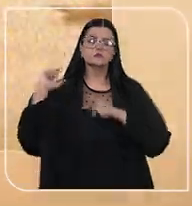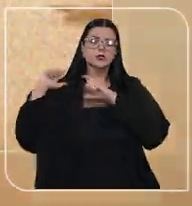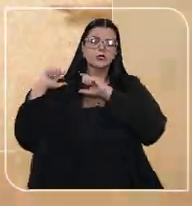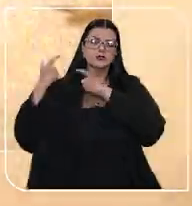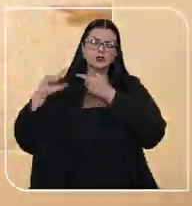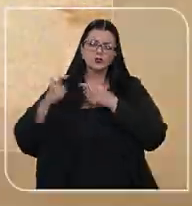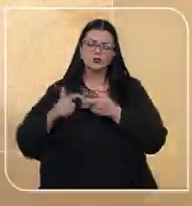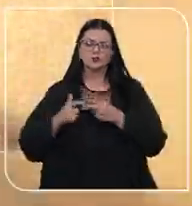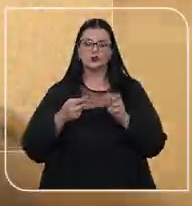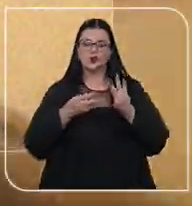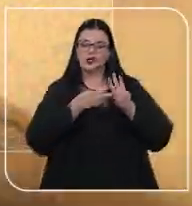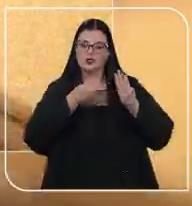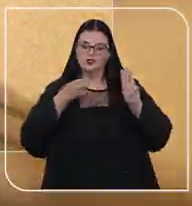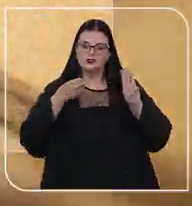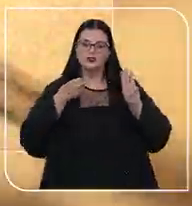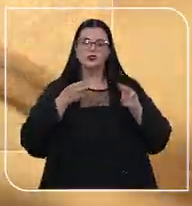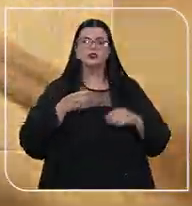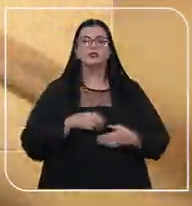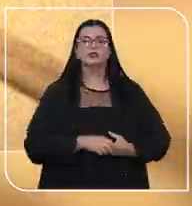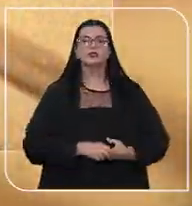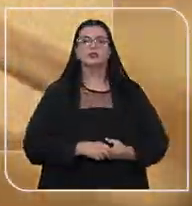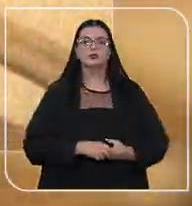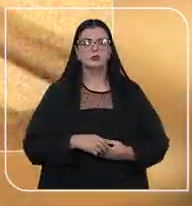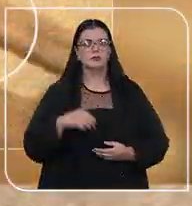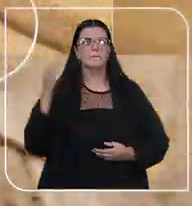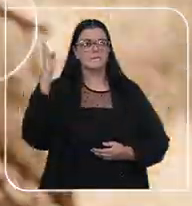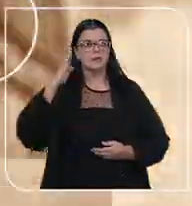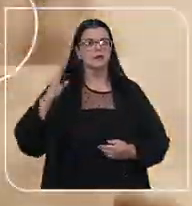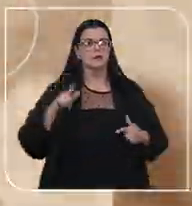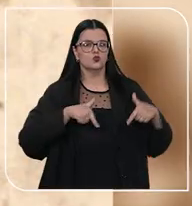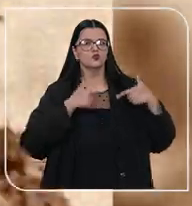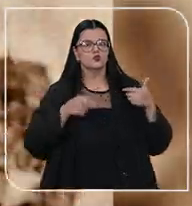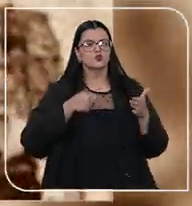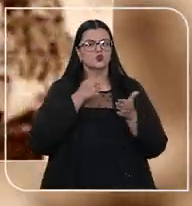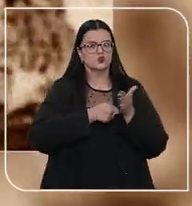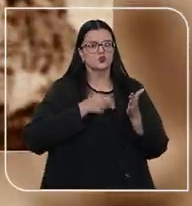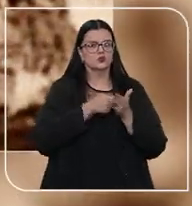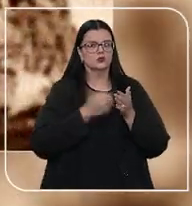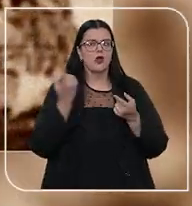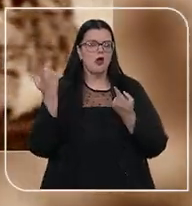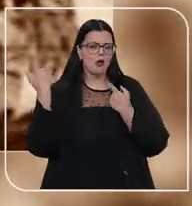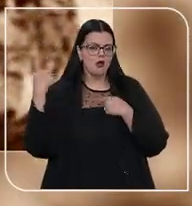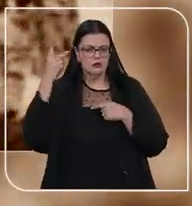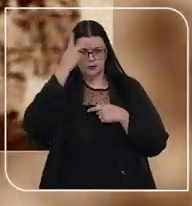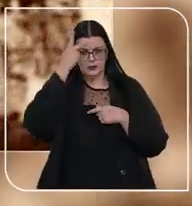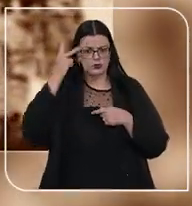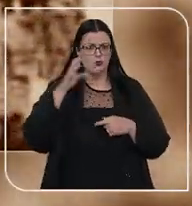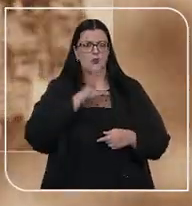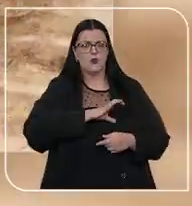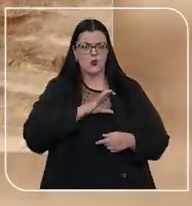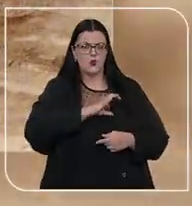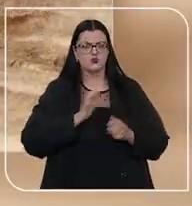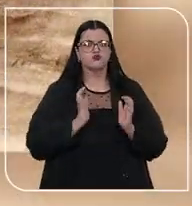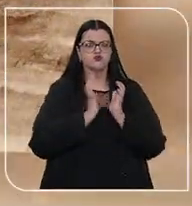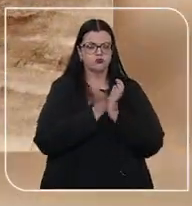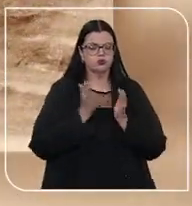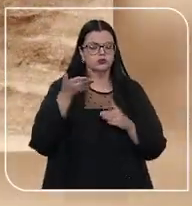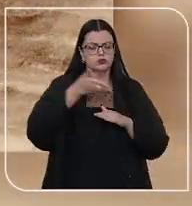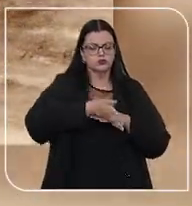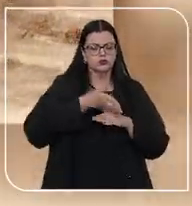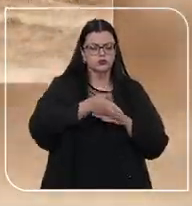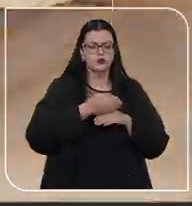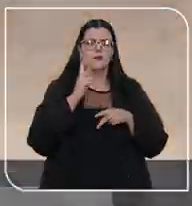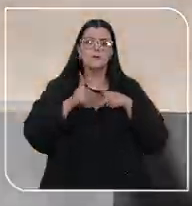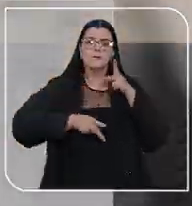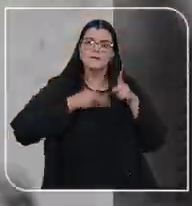A história dos indígenas no Brasil sempre foi marcada por muitas lutas. Desde a chegada dos portugueses por aqui em 1500, os